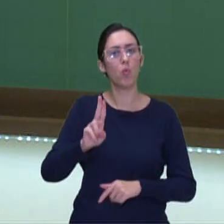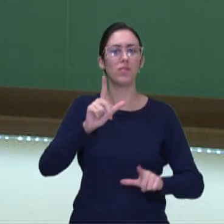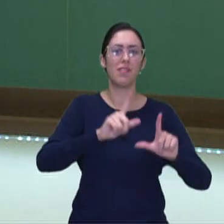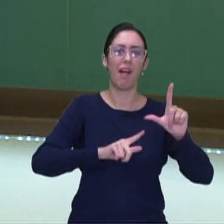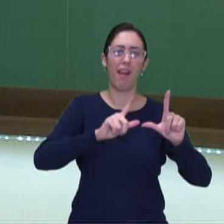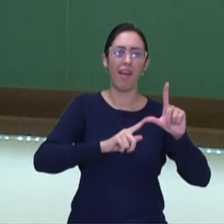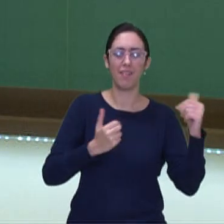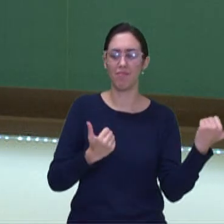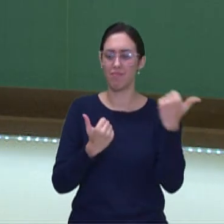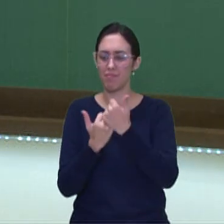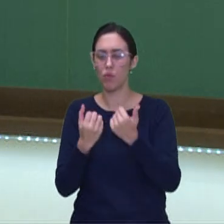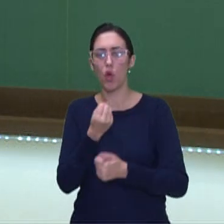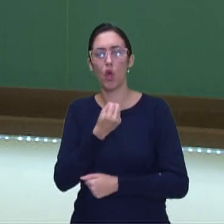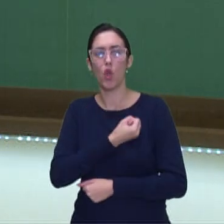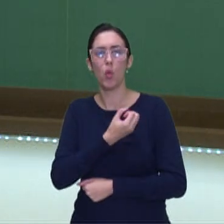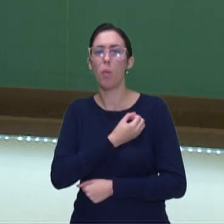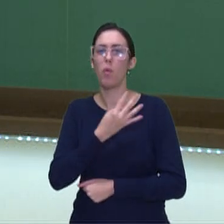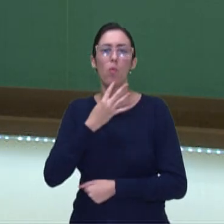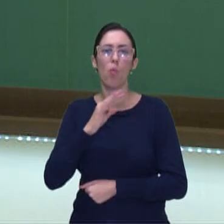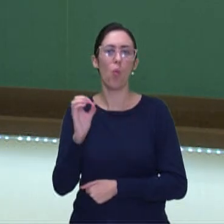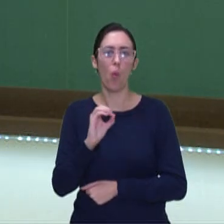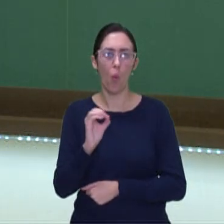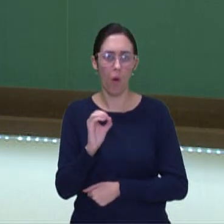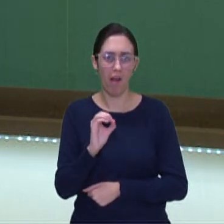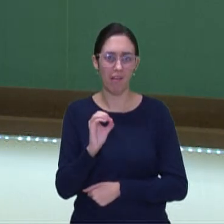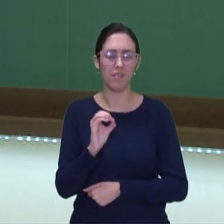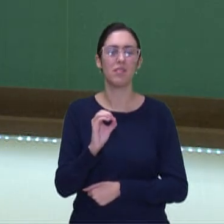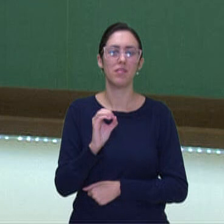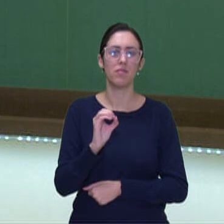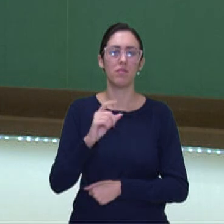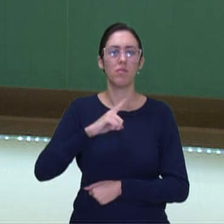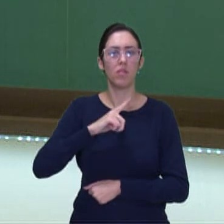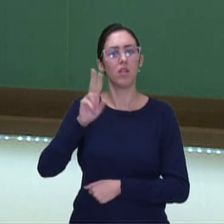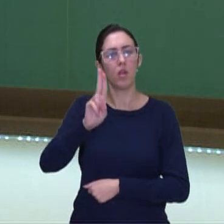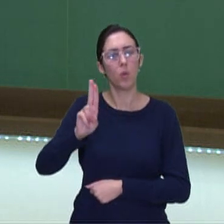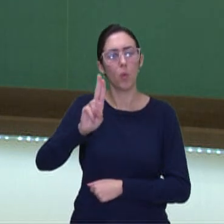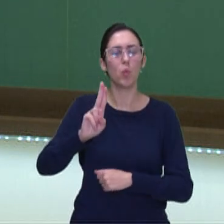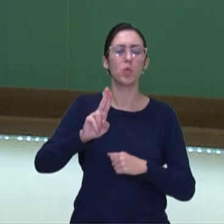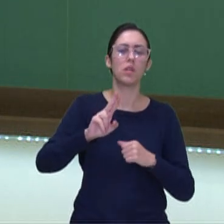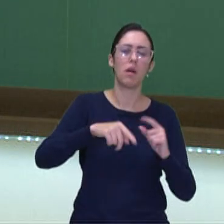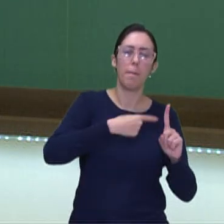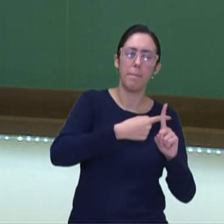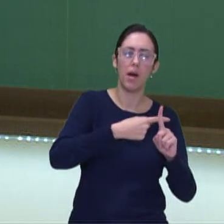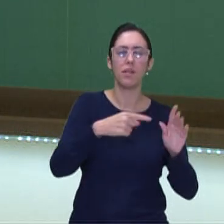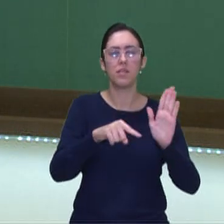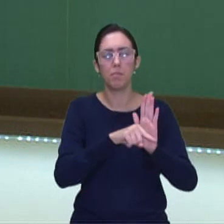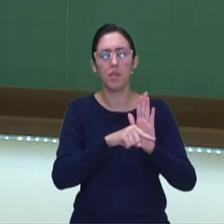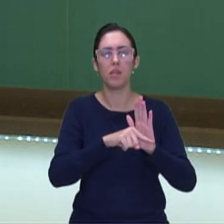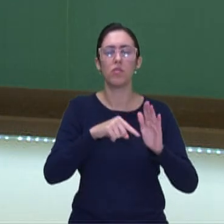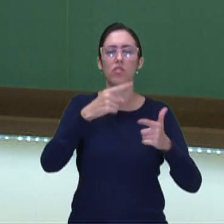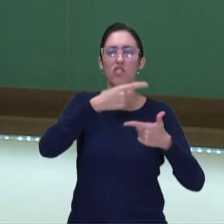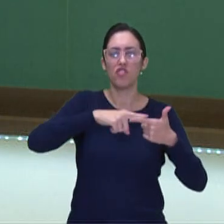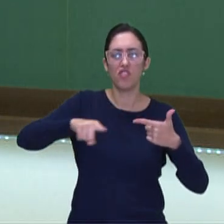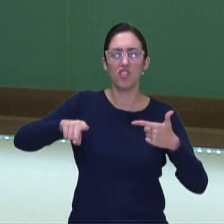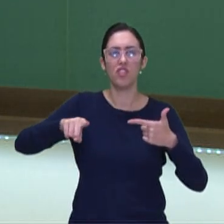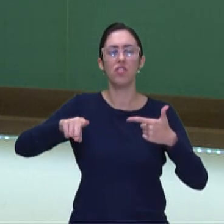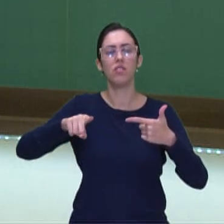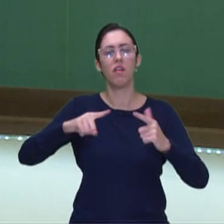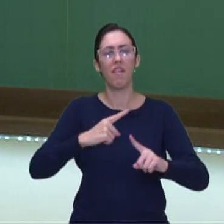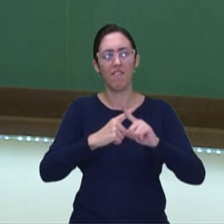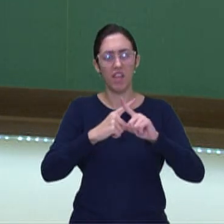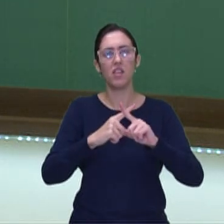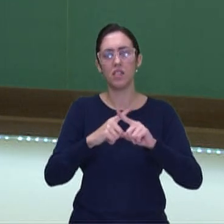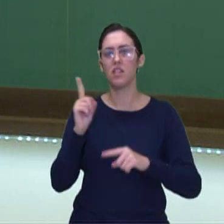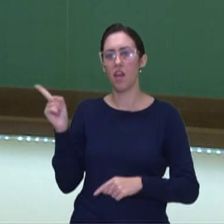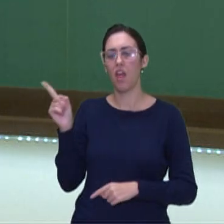para indicar os números desconhecidos e os símbolos das operações usadas até hoje. Mais, menos, vezes, dividir, esses sinais que a gente usa